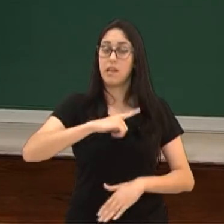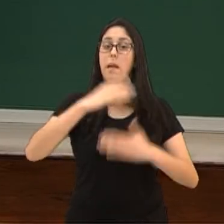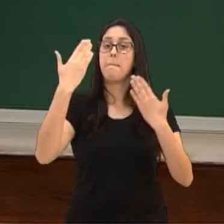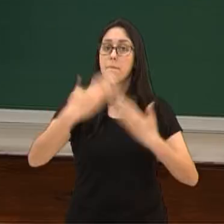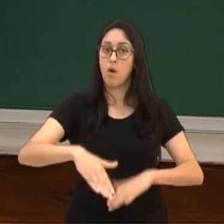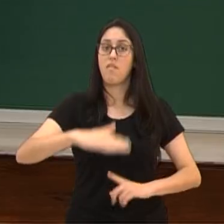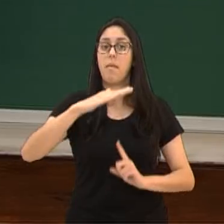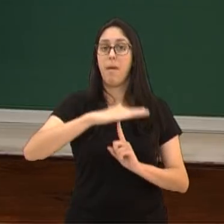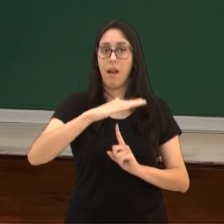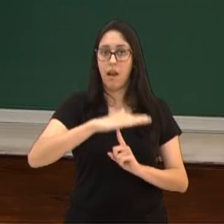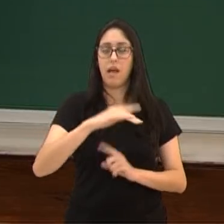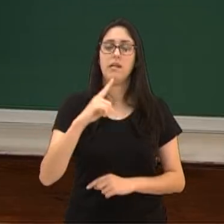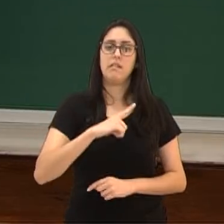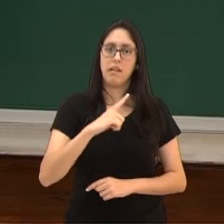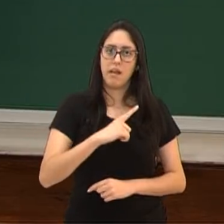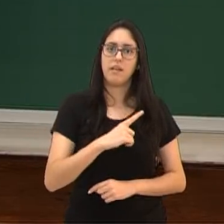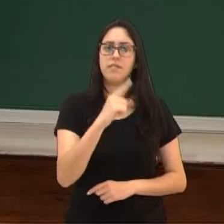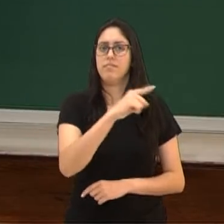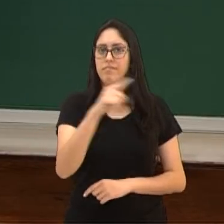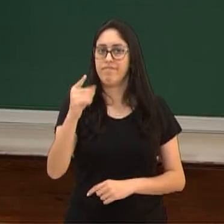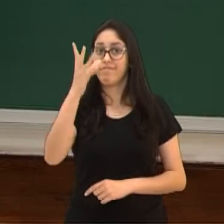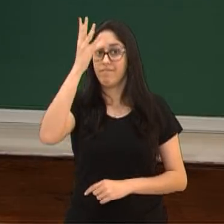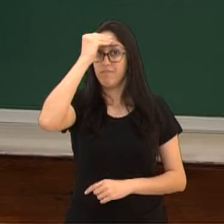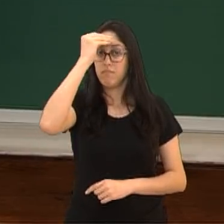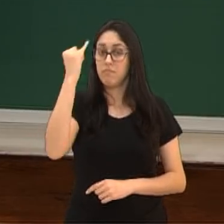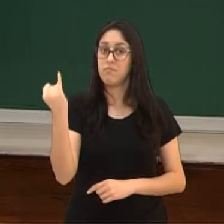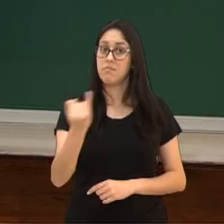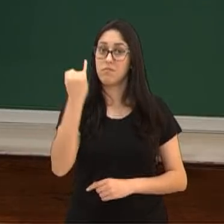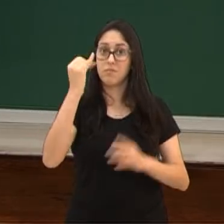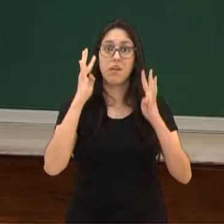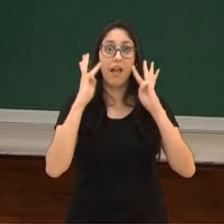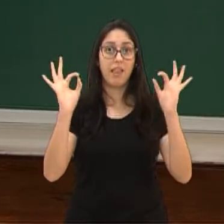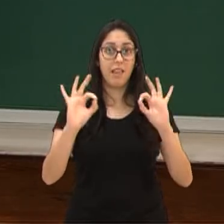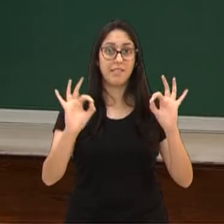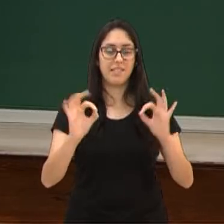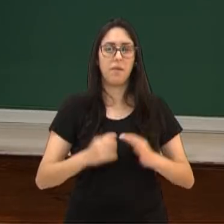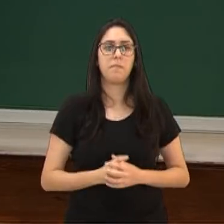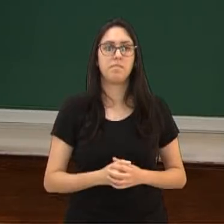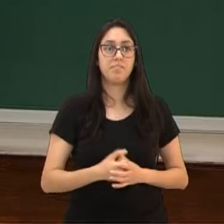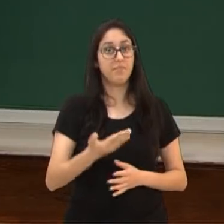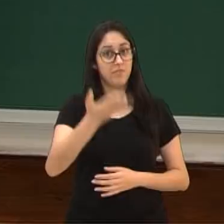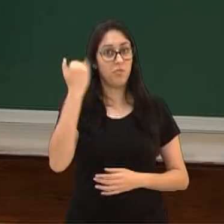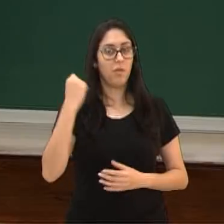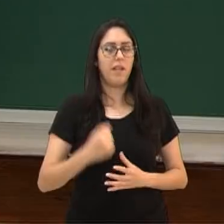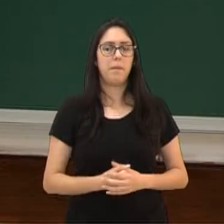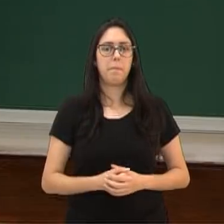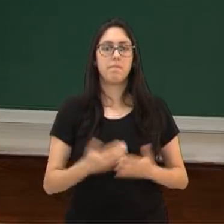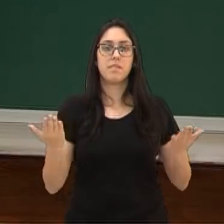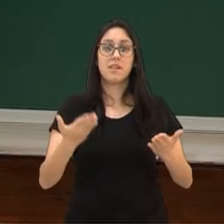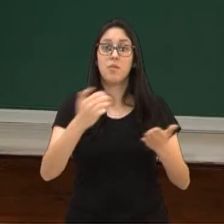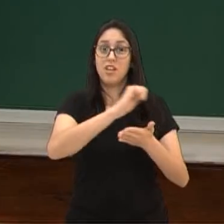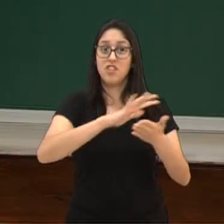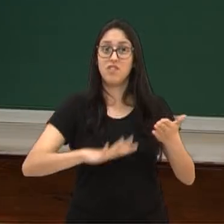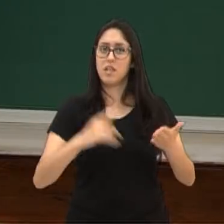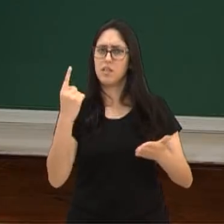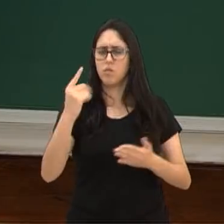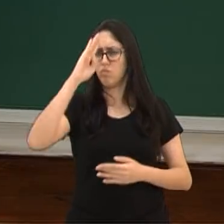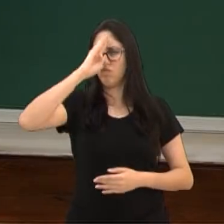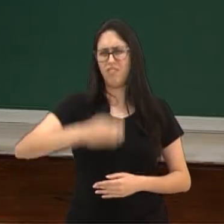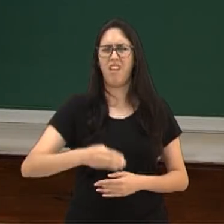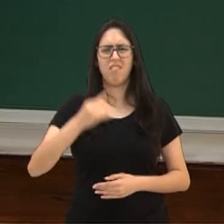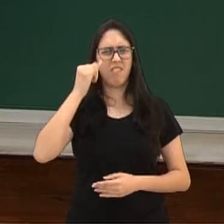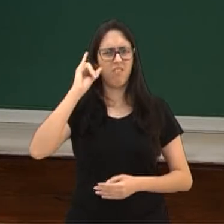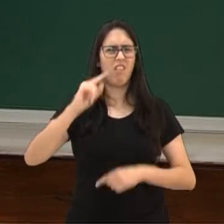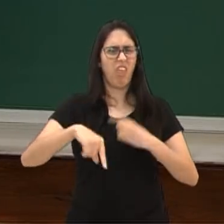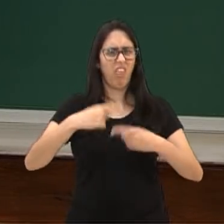Paraná. Então, vamos ter uma atenção bem especial aqui, ok? Vamos lá, então? Vamos para o exercício 1 já direto? Sem ficar